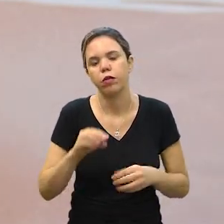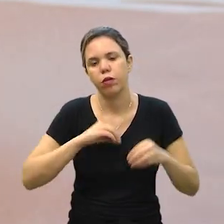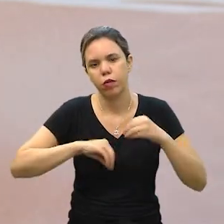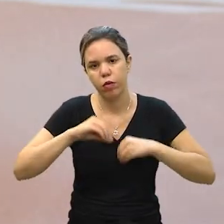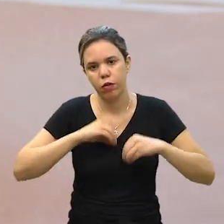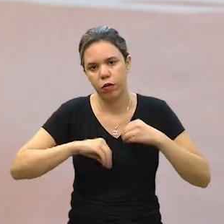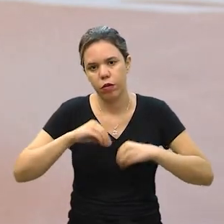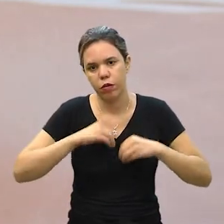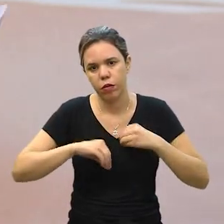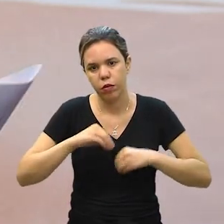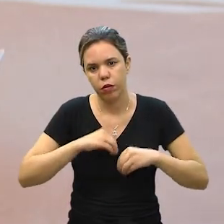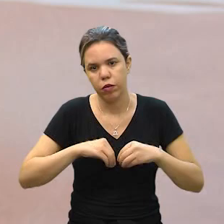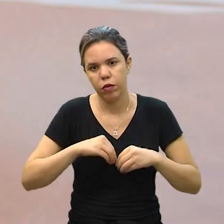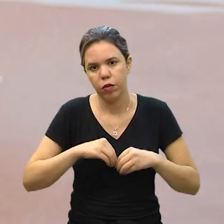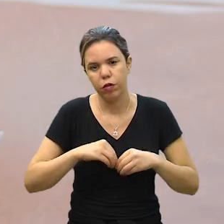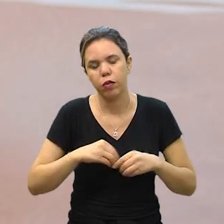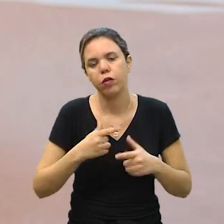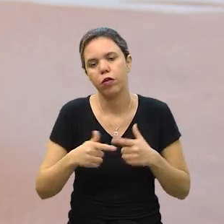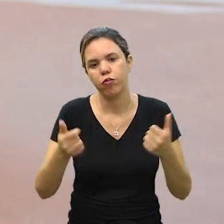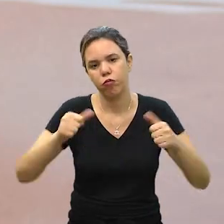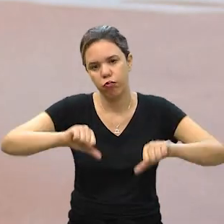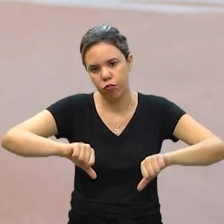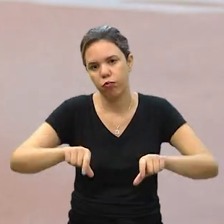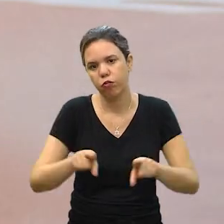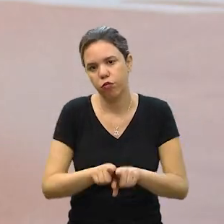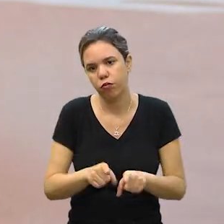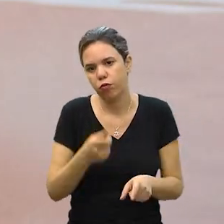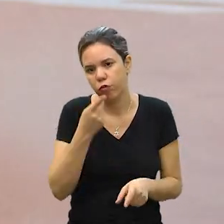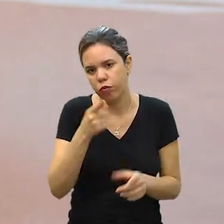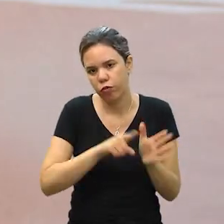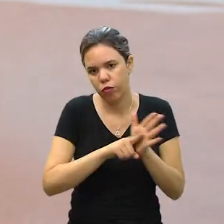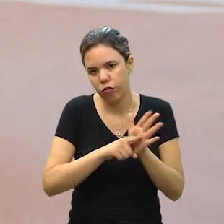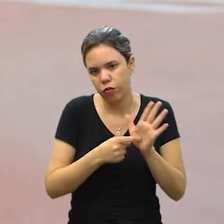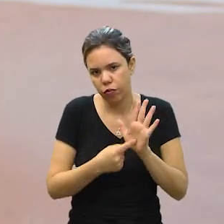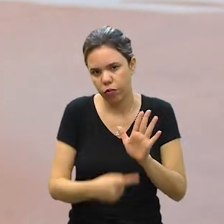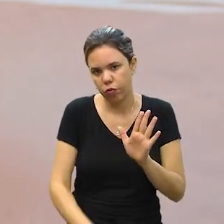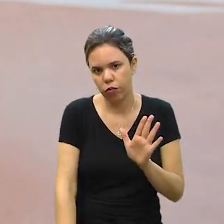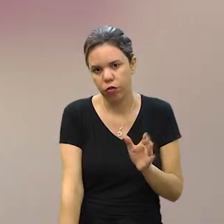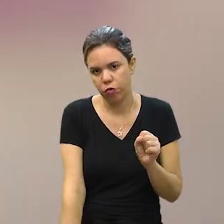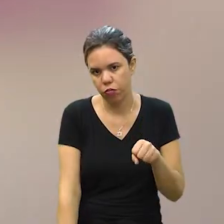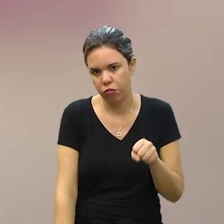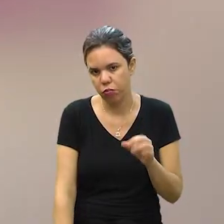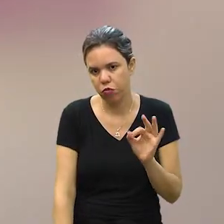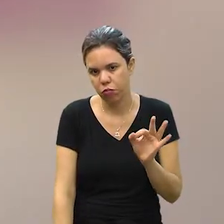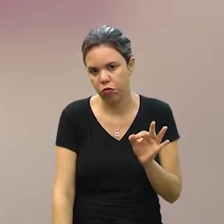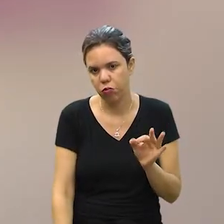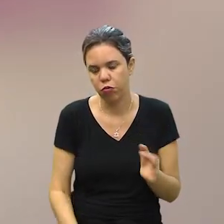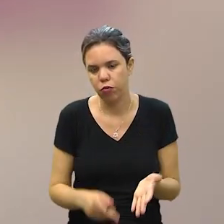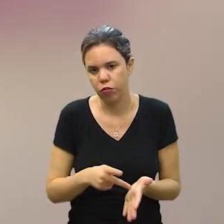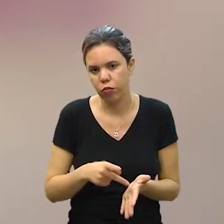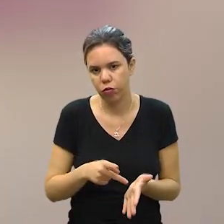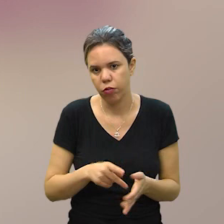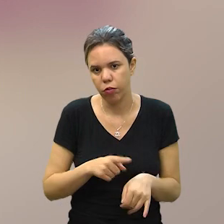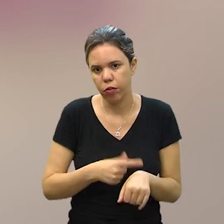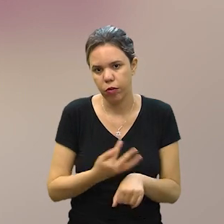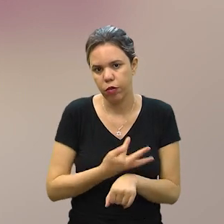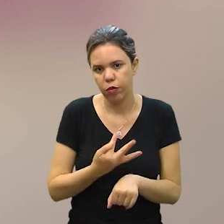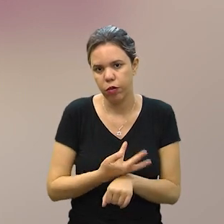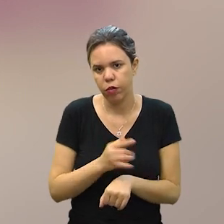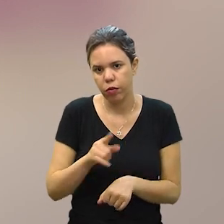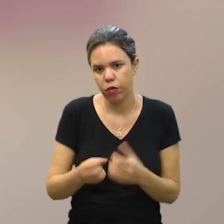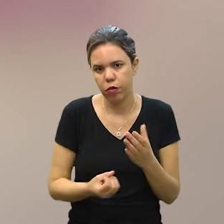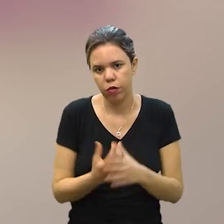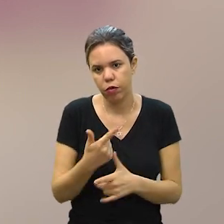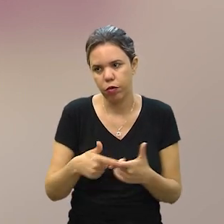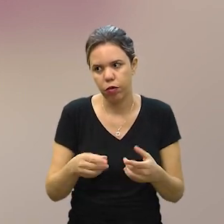de depressão, acabou sendo um gatilho e piorando também, como diz a pesquisa. Exatamente, né? O momento